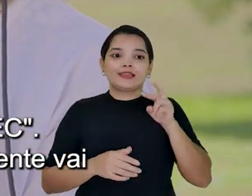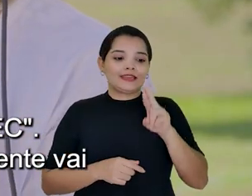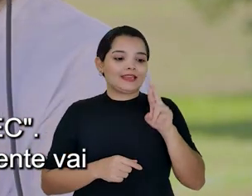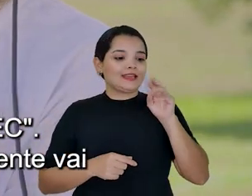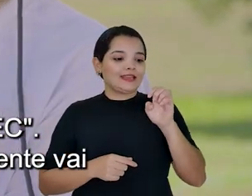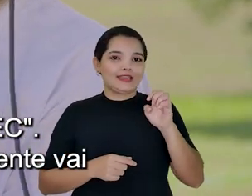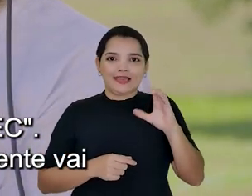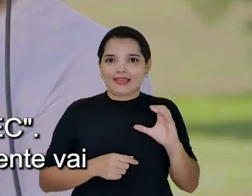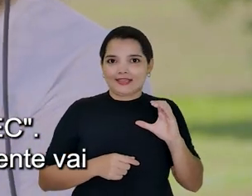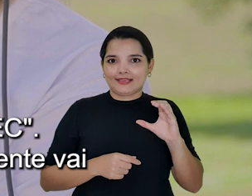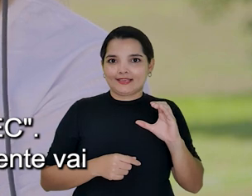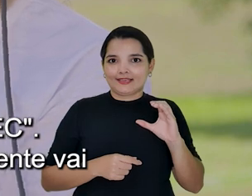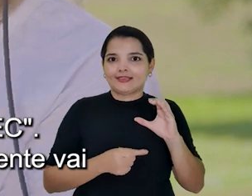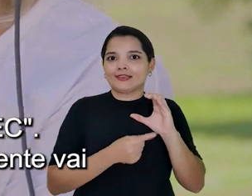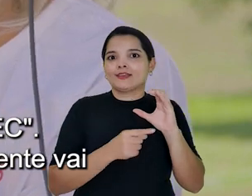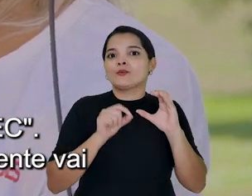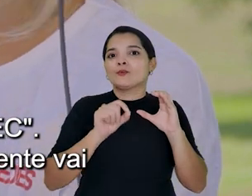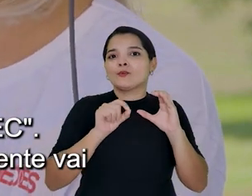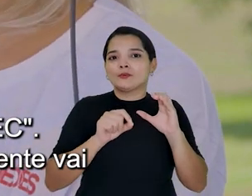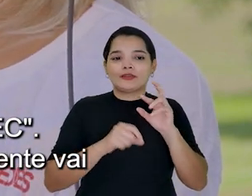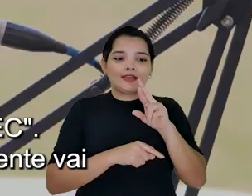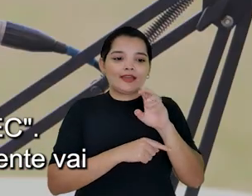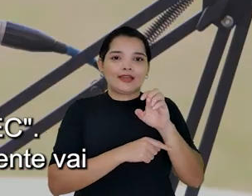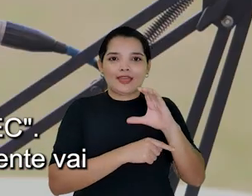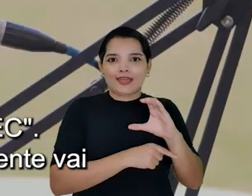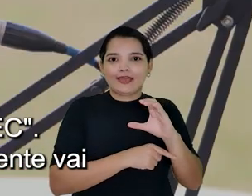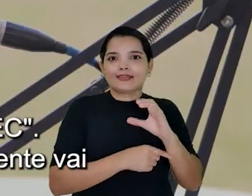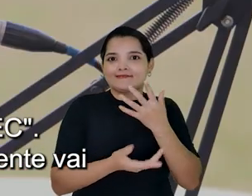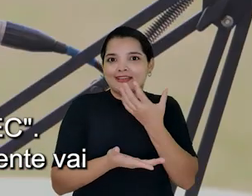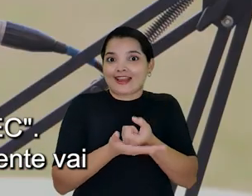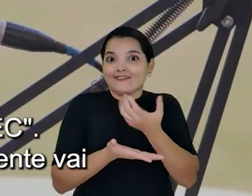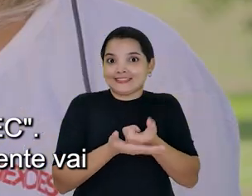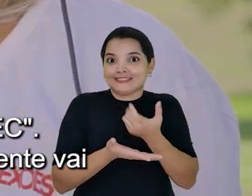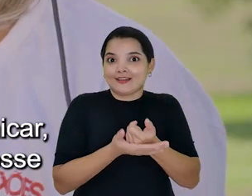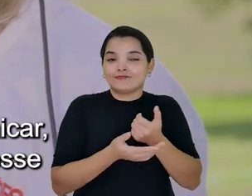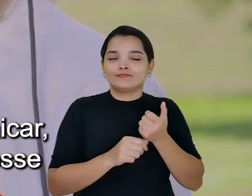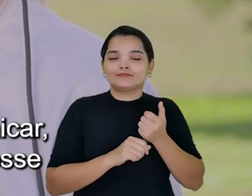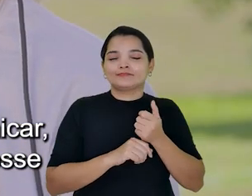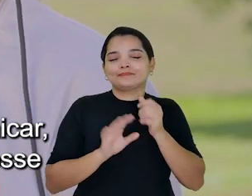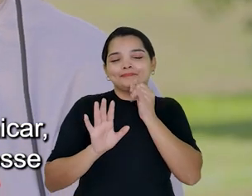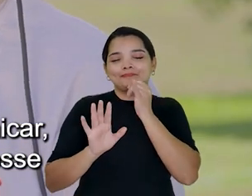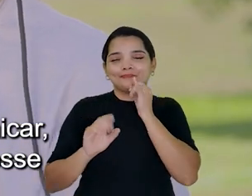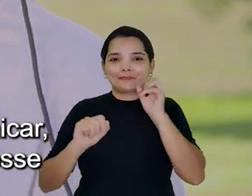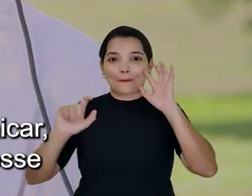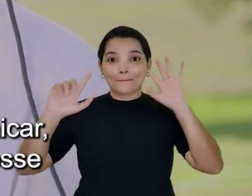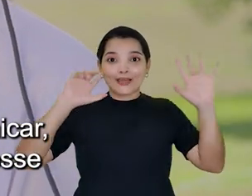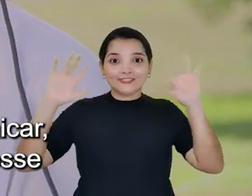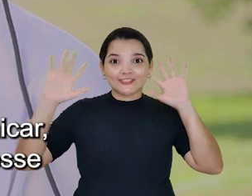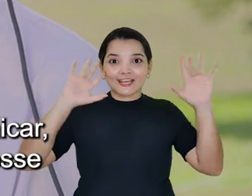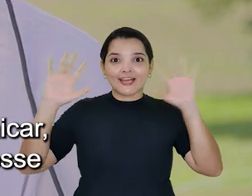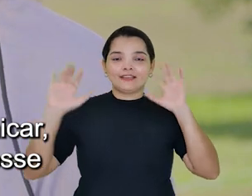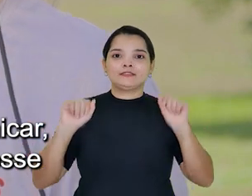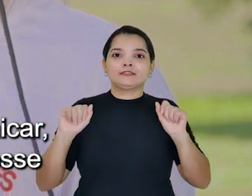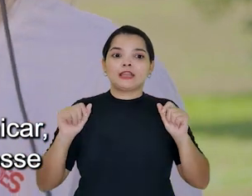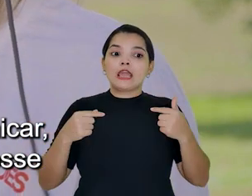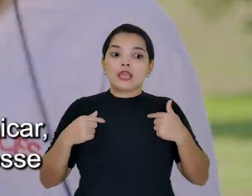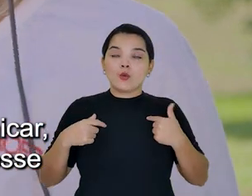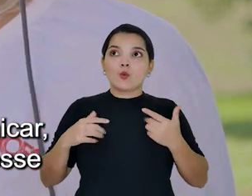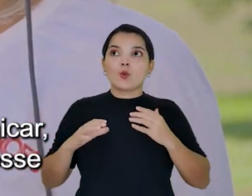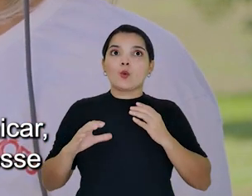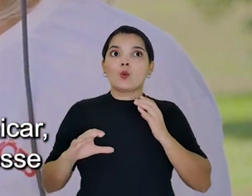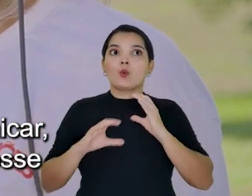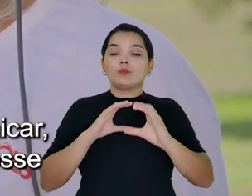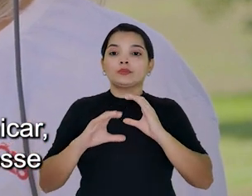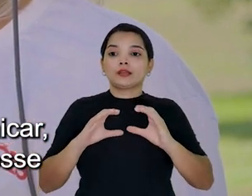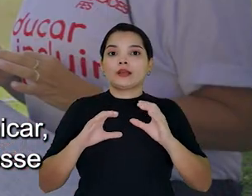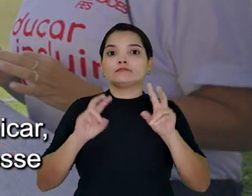a sigla R EC de Record né da gravação a gente vai imaginar que toda vez que a gente for comunicar a gente vai entrar